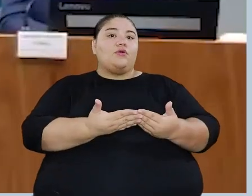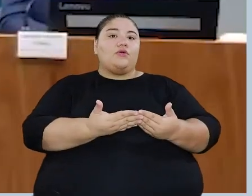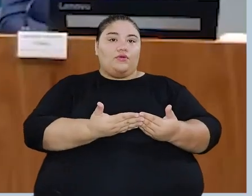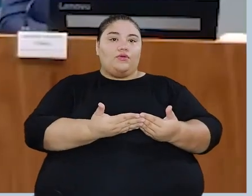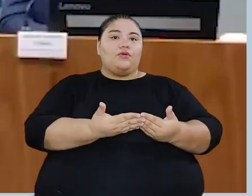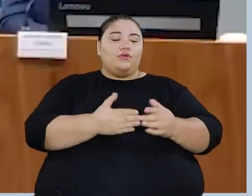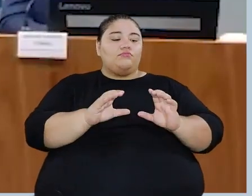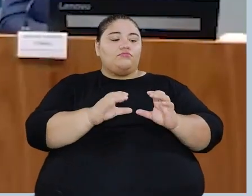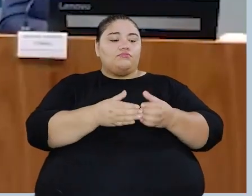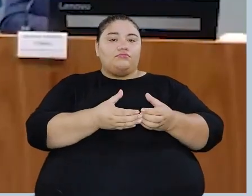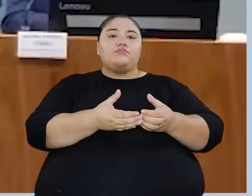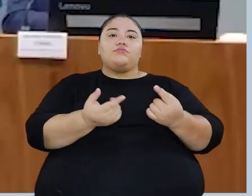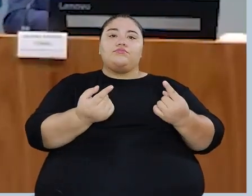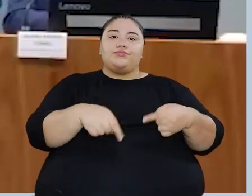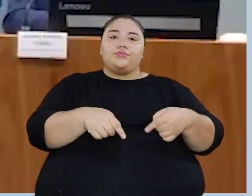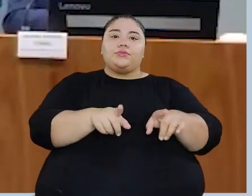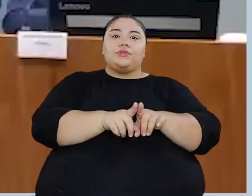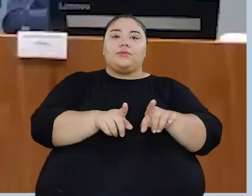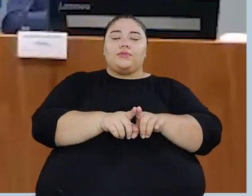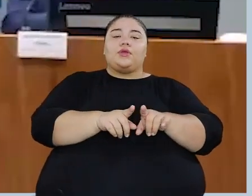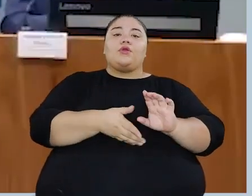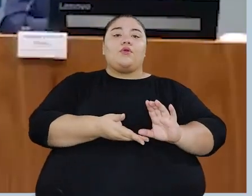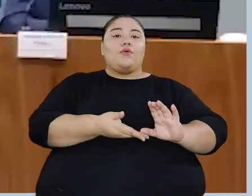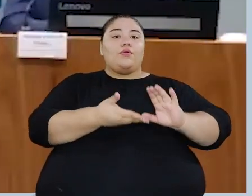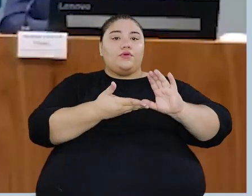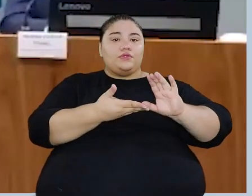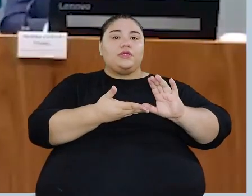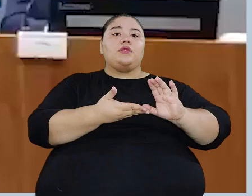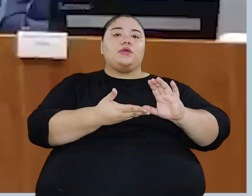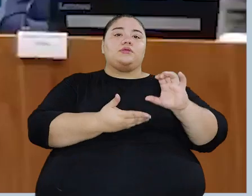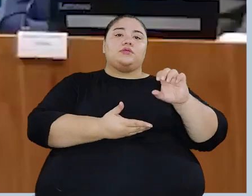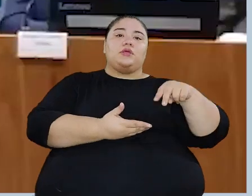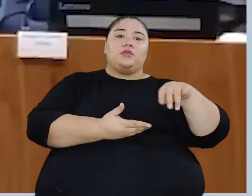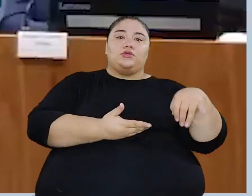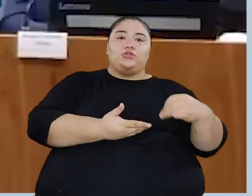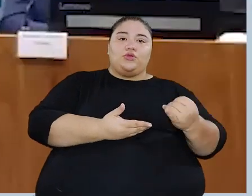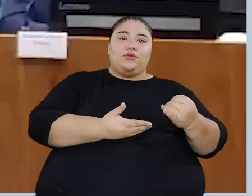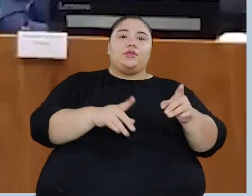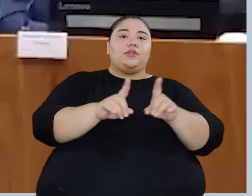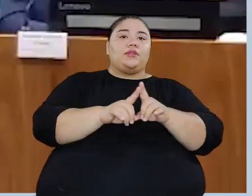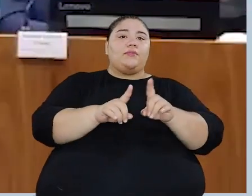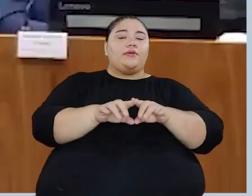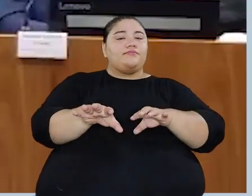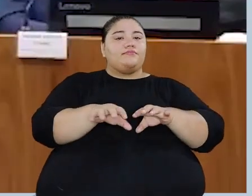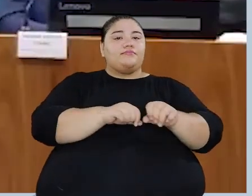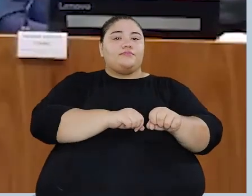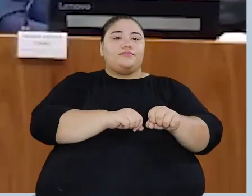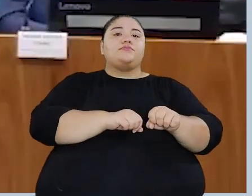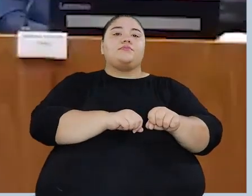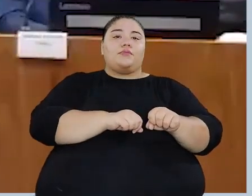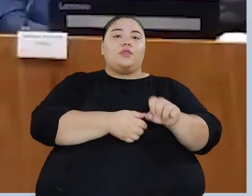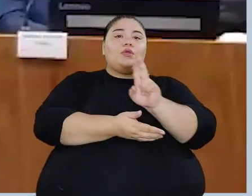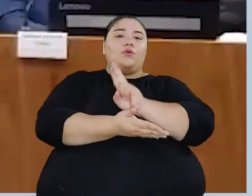presidente de concursos e tudo mais, conselheiro do CNJ, é livre docente pela